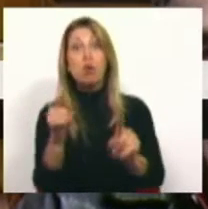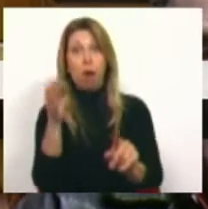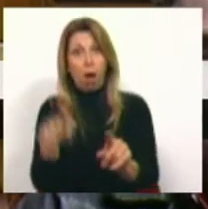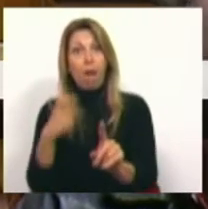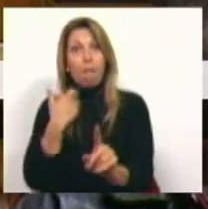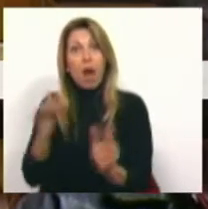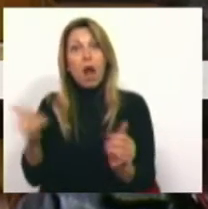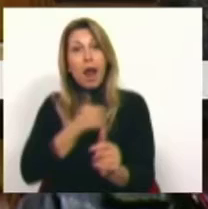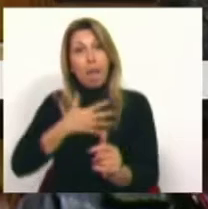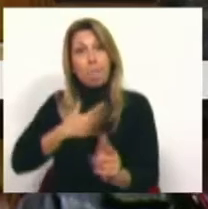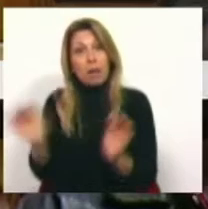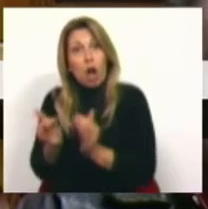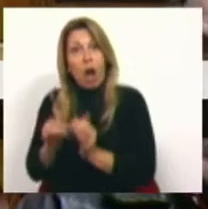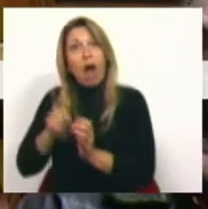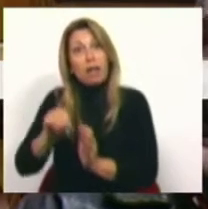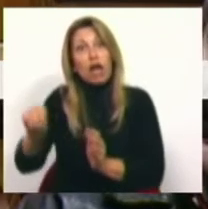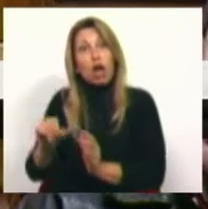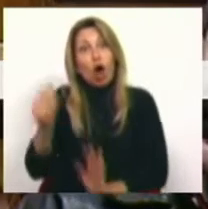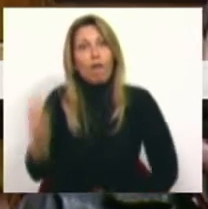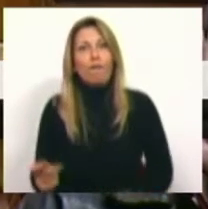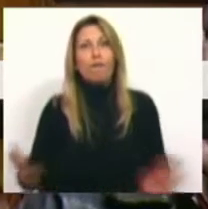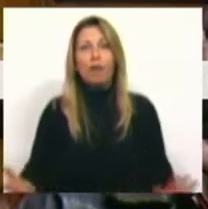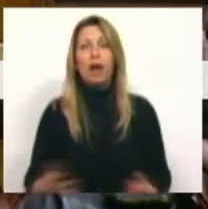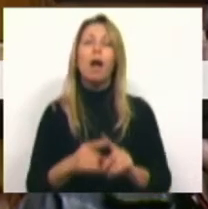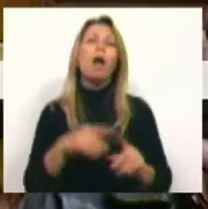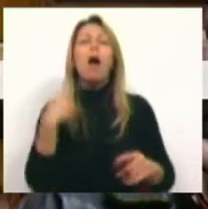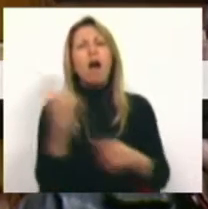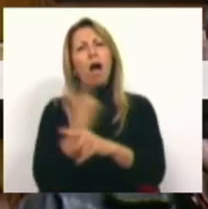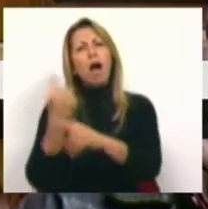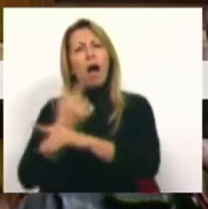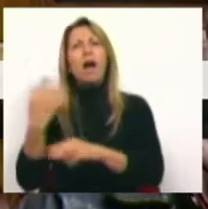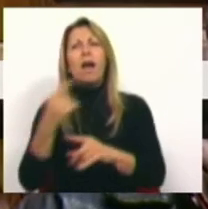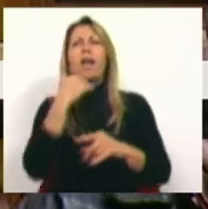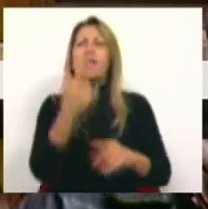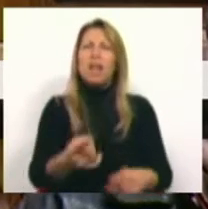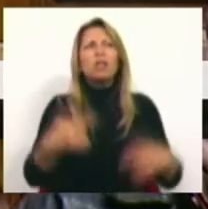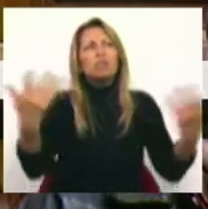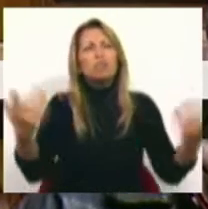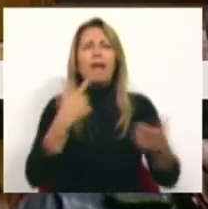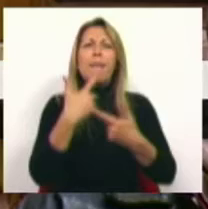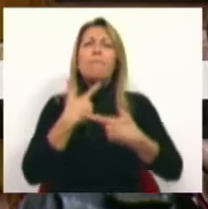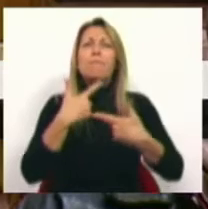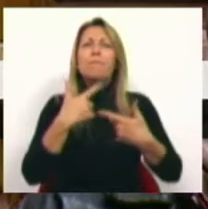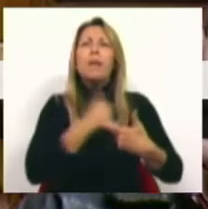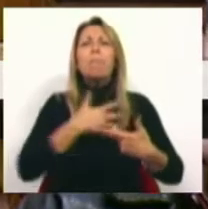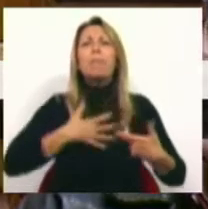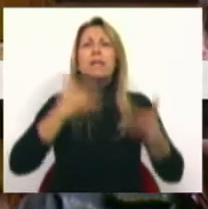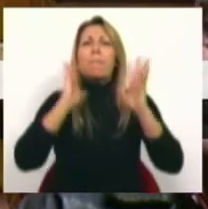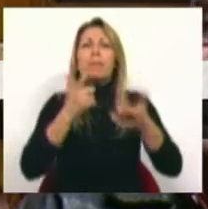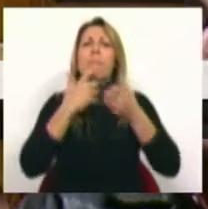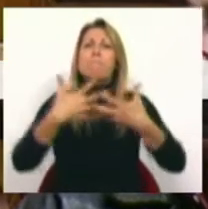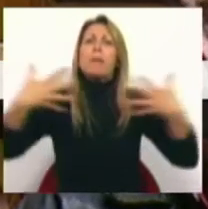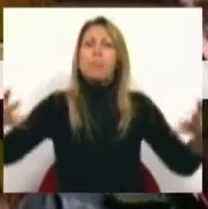Convivemos com vários mitos que as empresas têm que ganhar dimensão para poderem exportar, mas essa